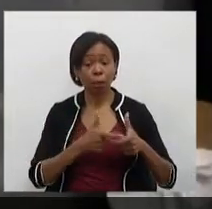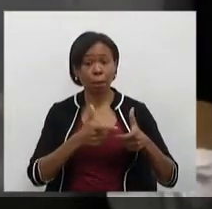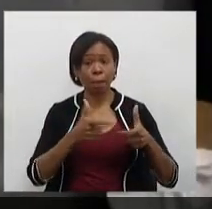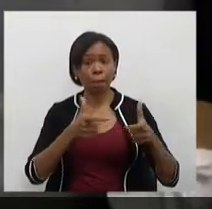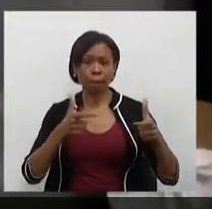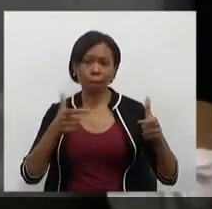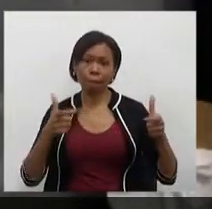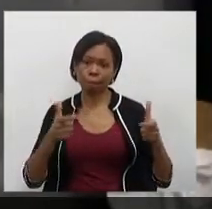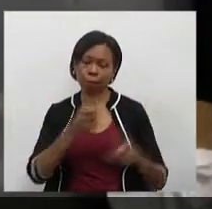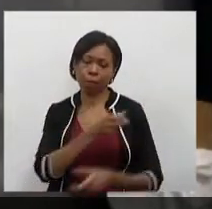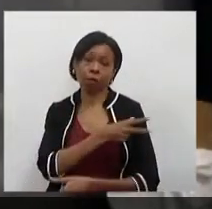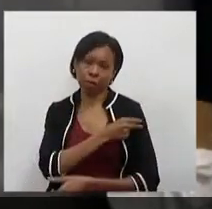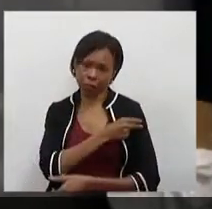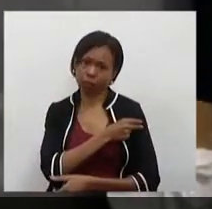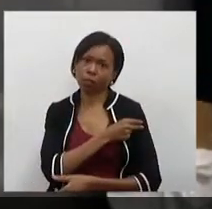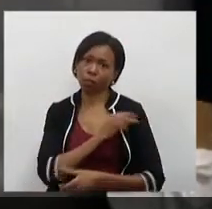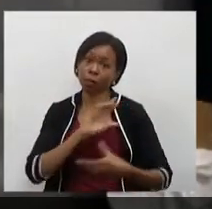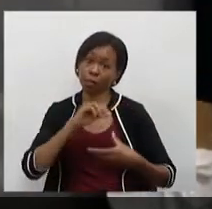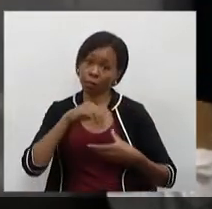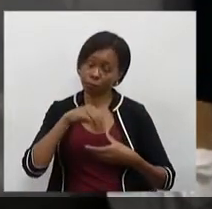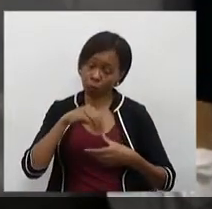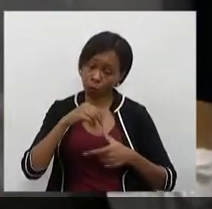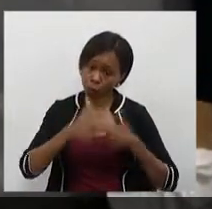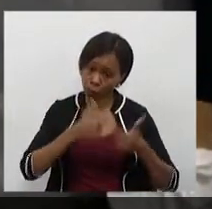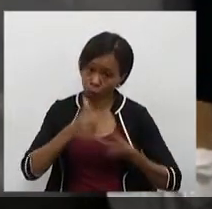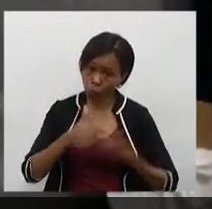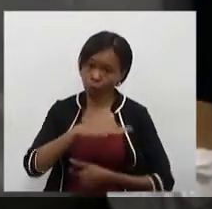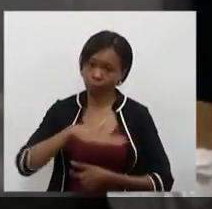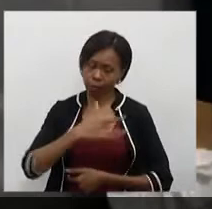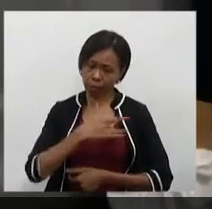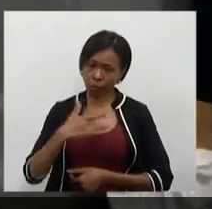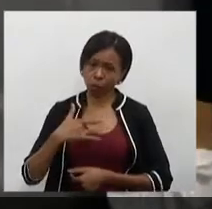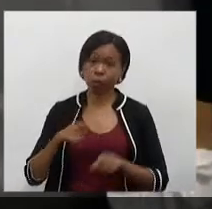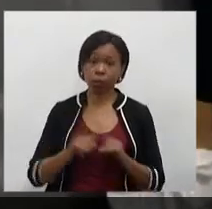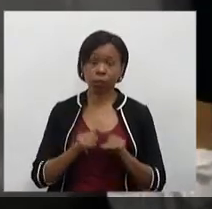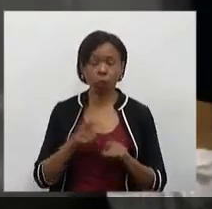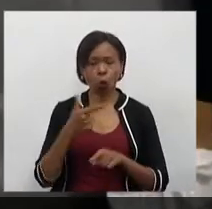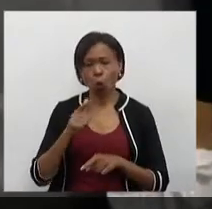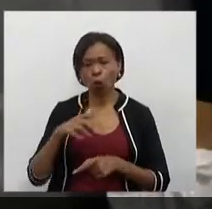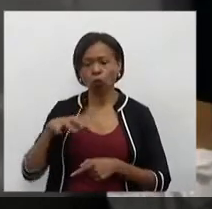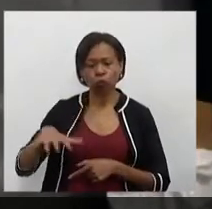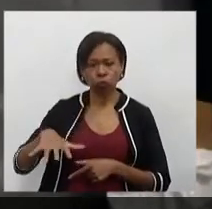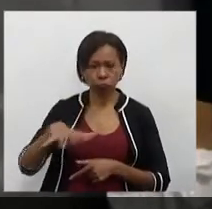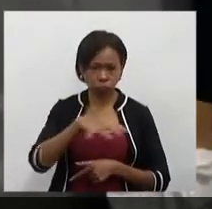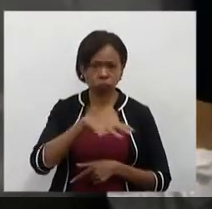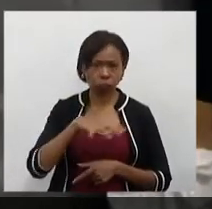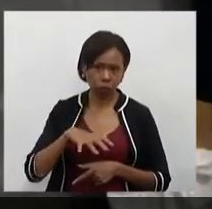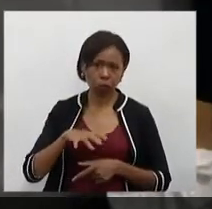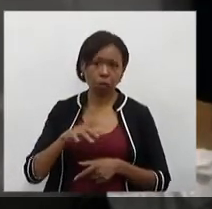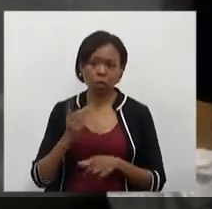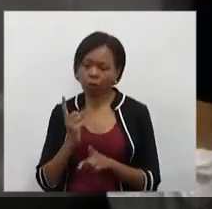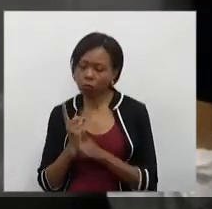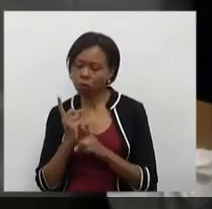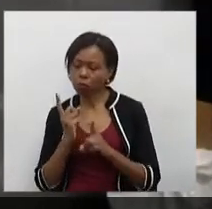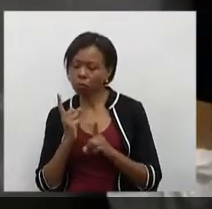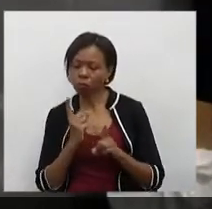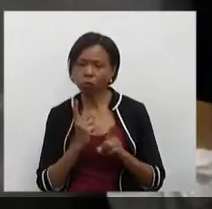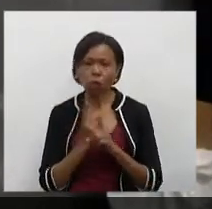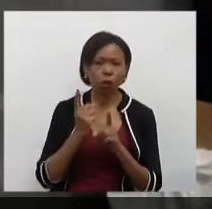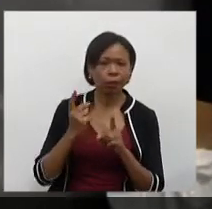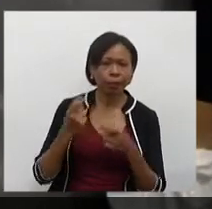trabalhadores da saúde e faremos isso com todas as demais populações que foram feitas, né? Que foi feita a identificação, né,